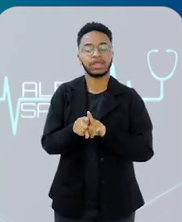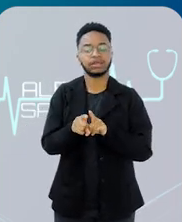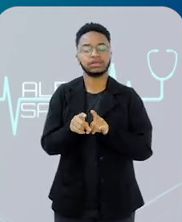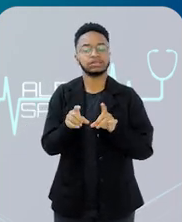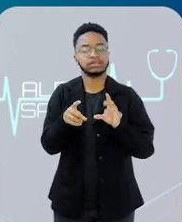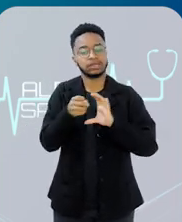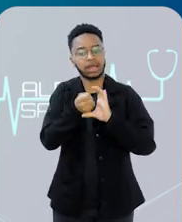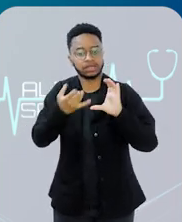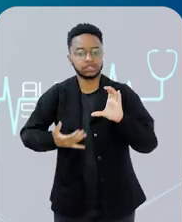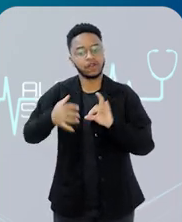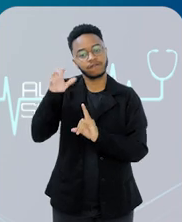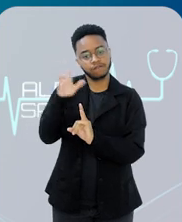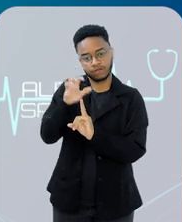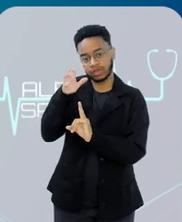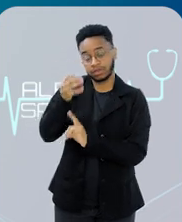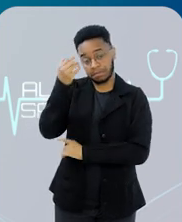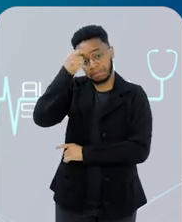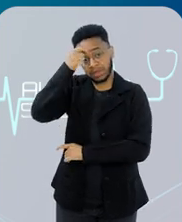para a mulher, né?